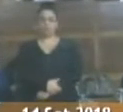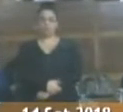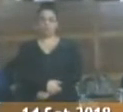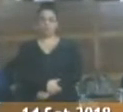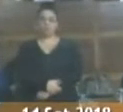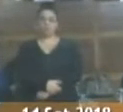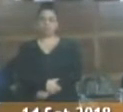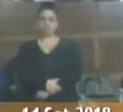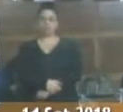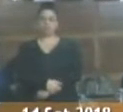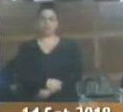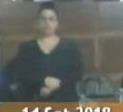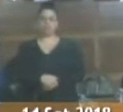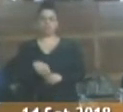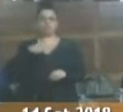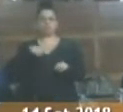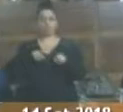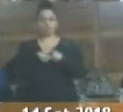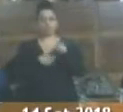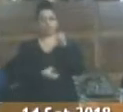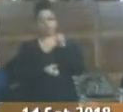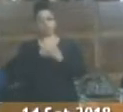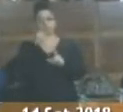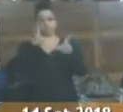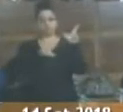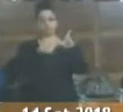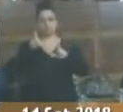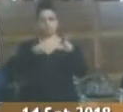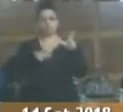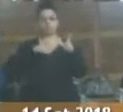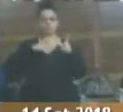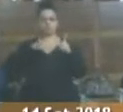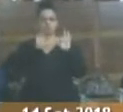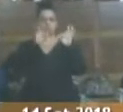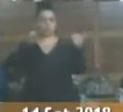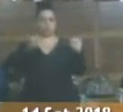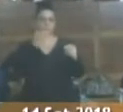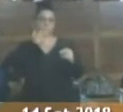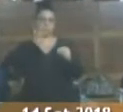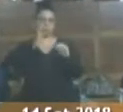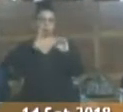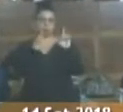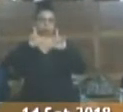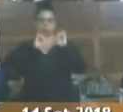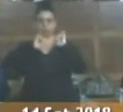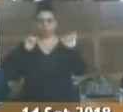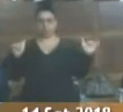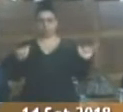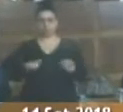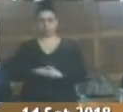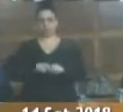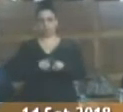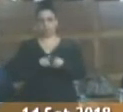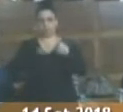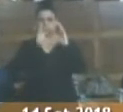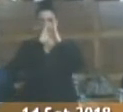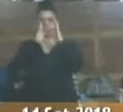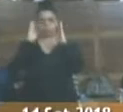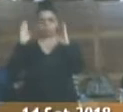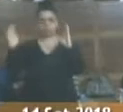Uma área de produção de TV com estúdio composto por ciclograma e chroma key. Uma